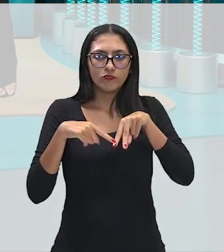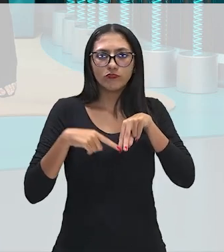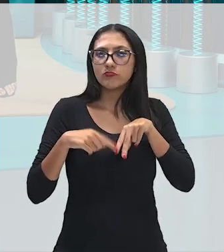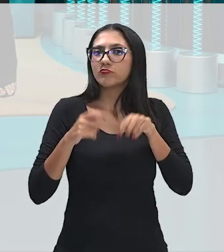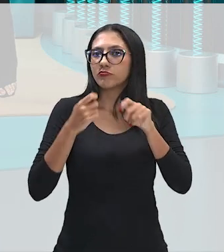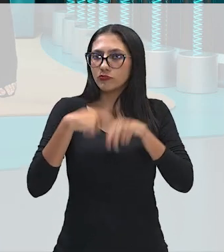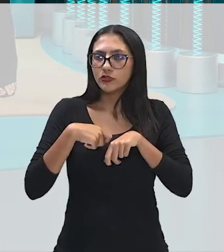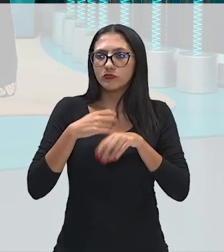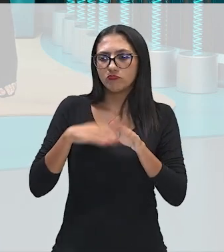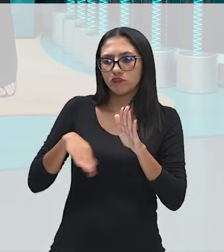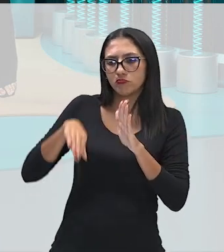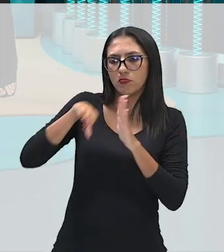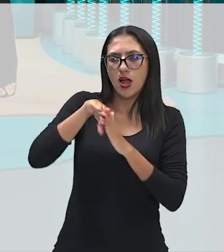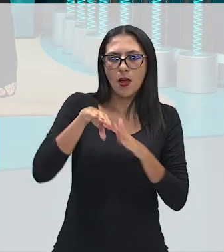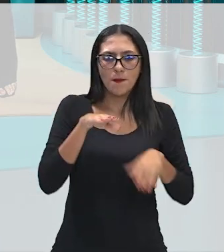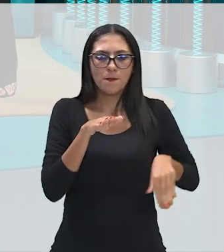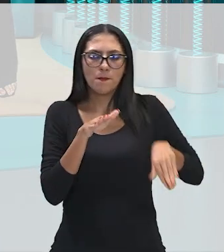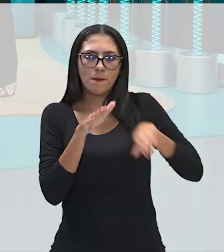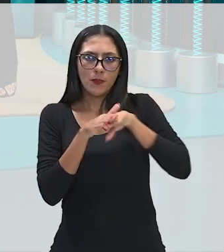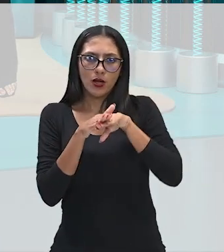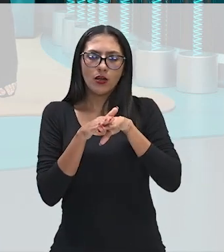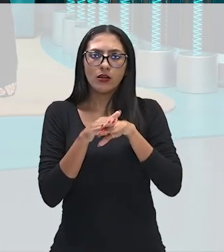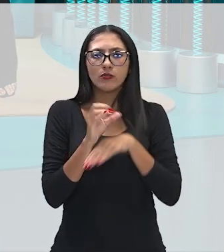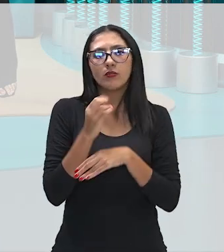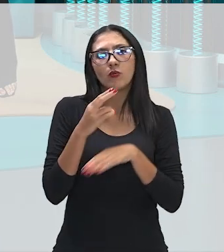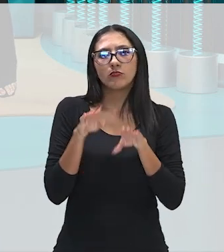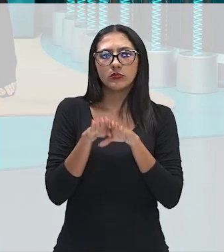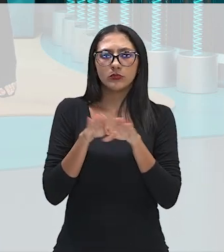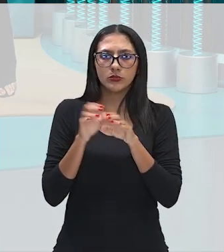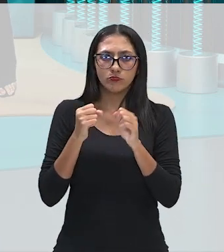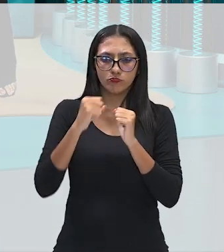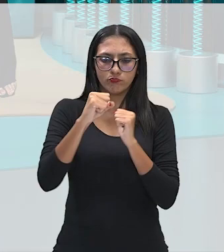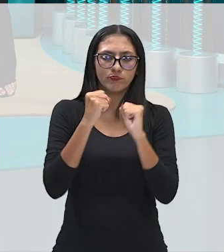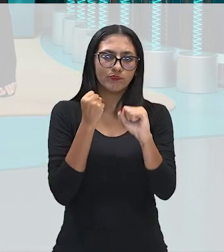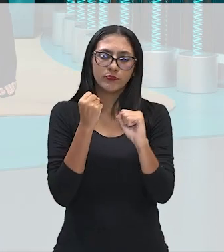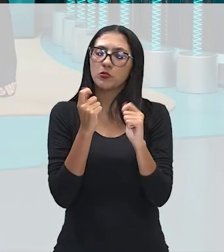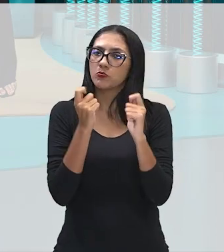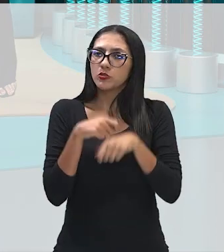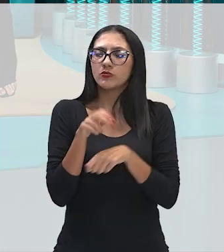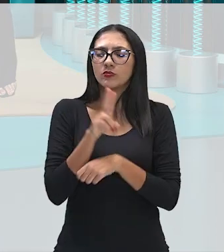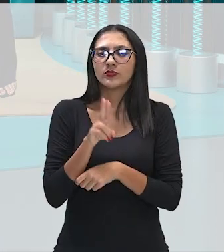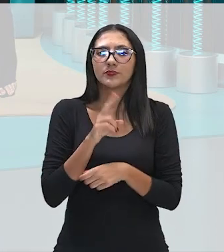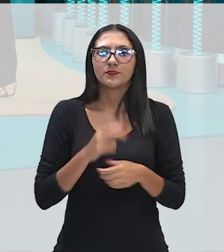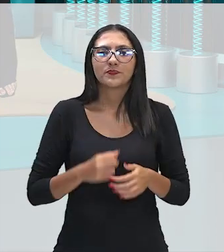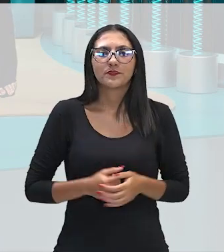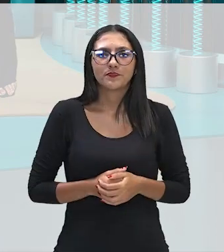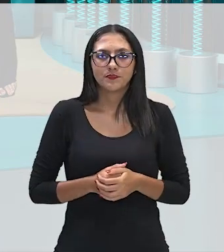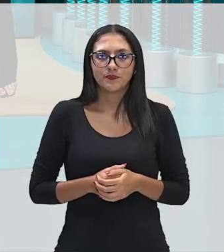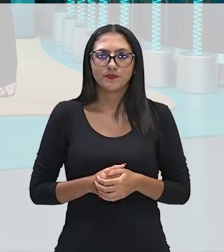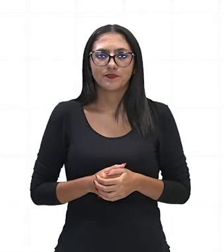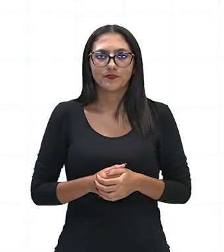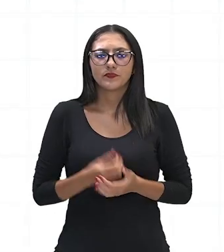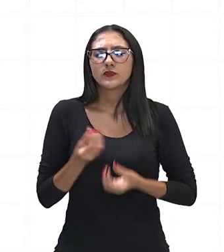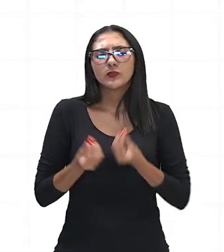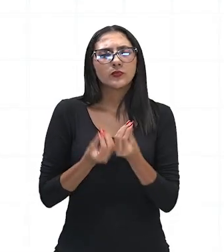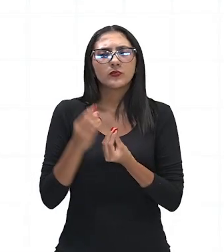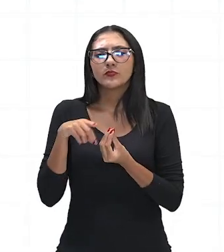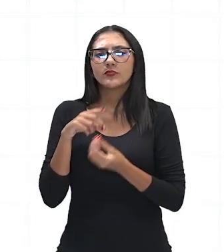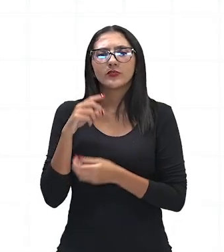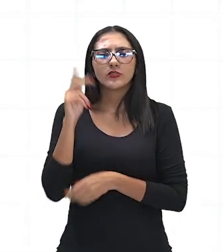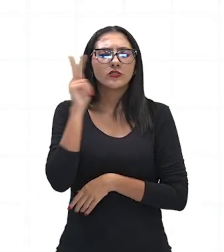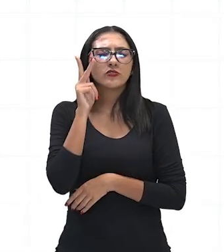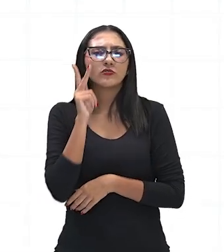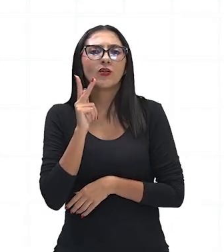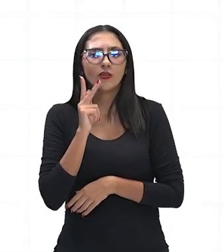mencionar. Punhos, cotovelos, joelhos e pés ou canelas, tá certo? E a sua história, ela começa ali há